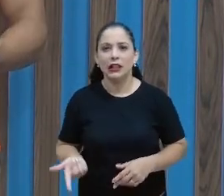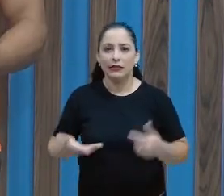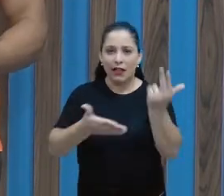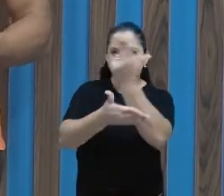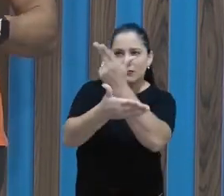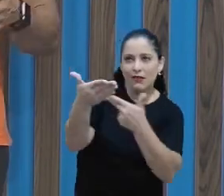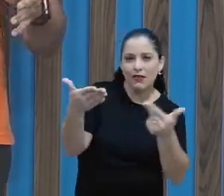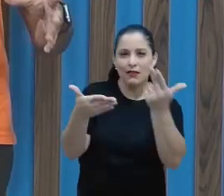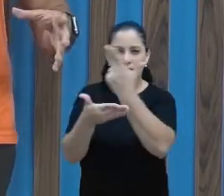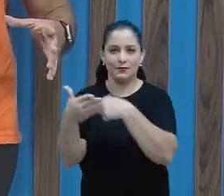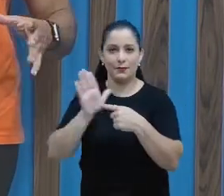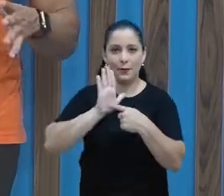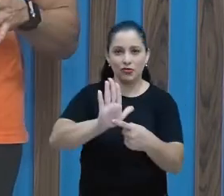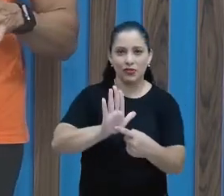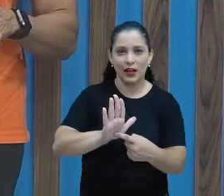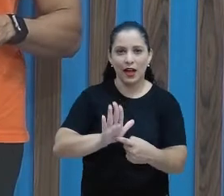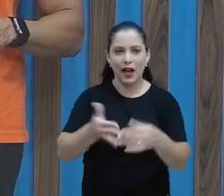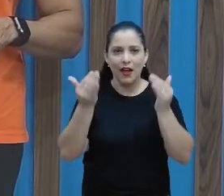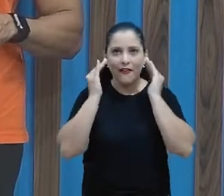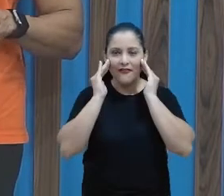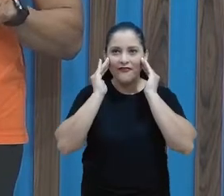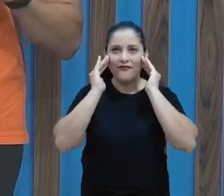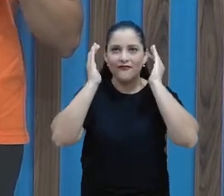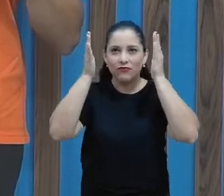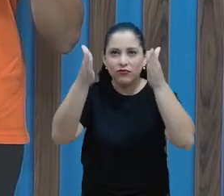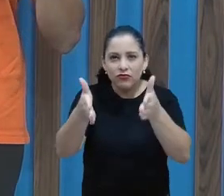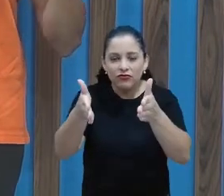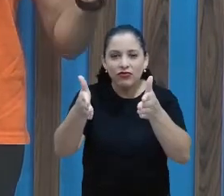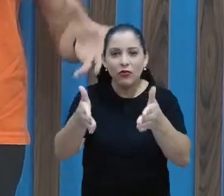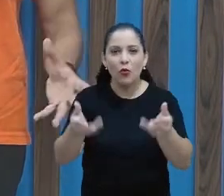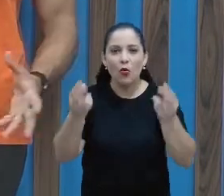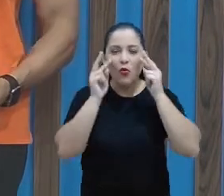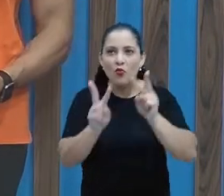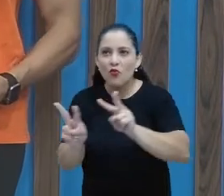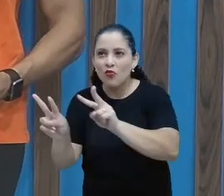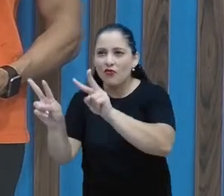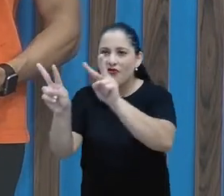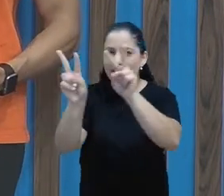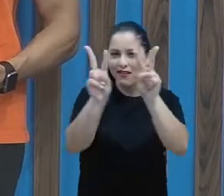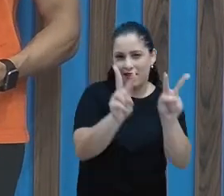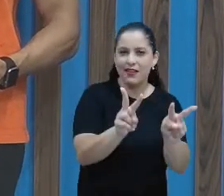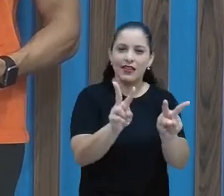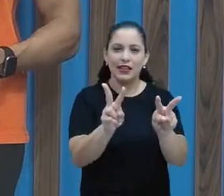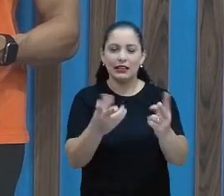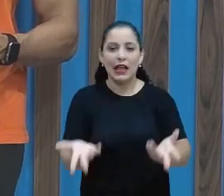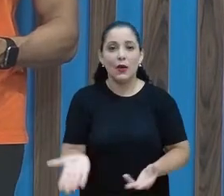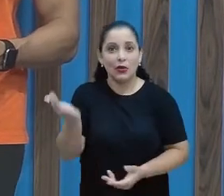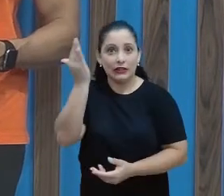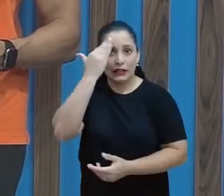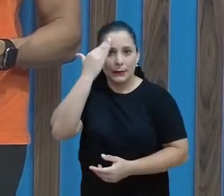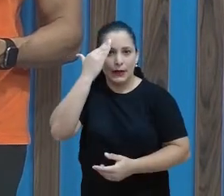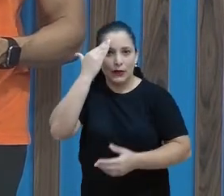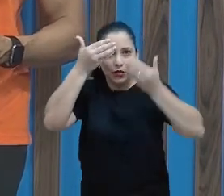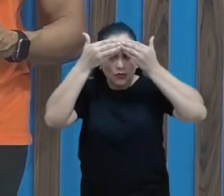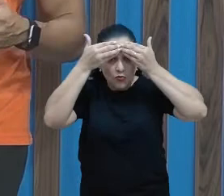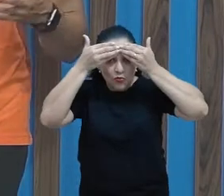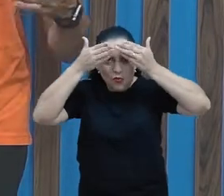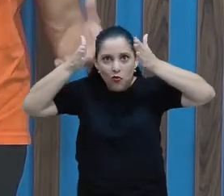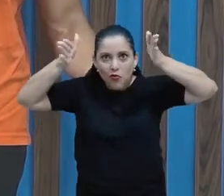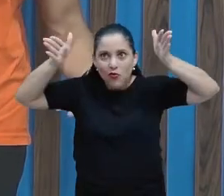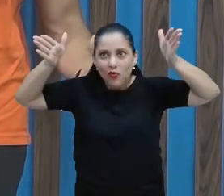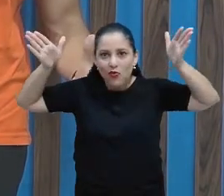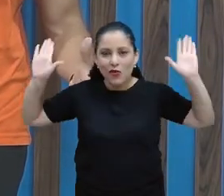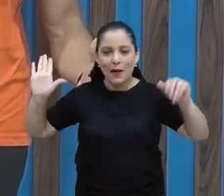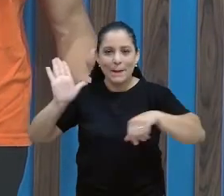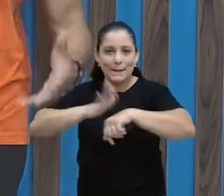que você tenha um entendimento assim da parte visual, eu acho que o entendimento ele fica